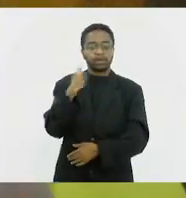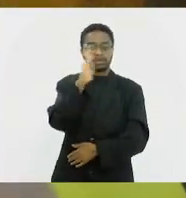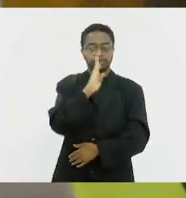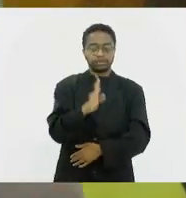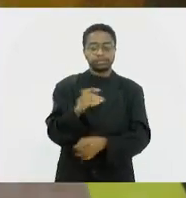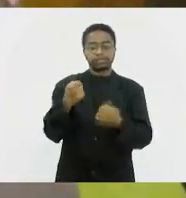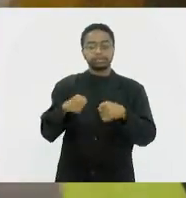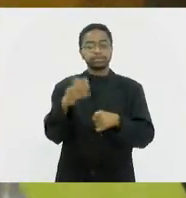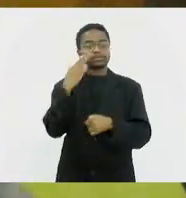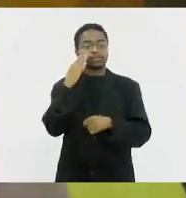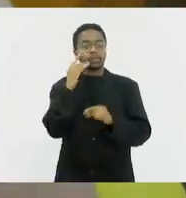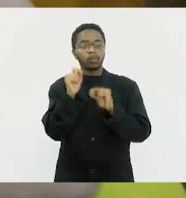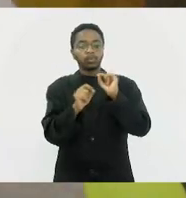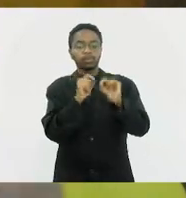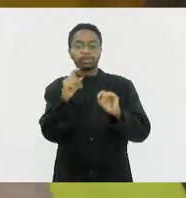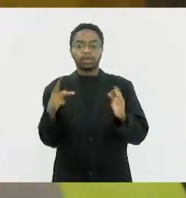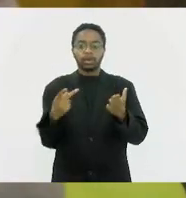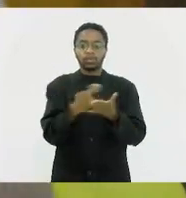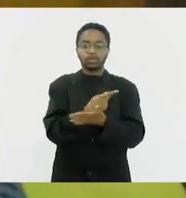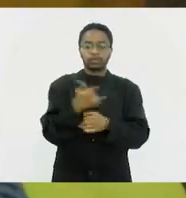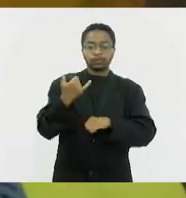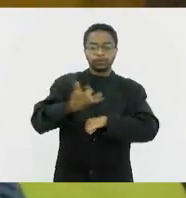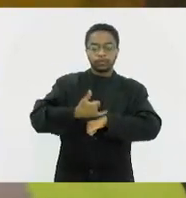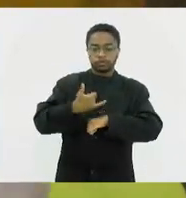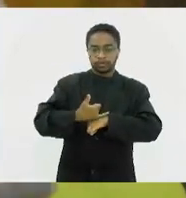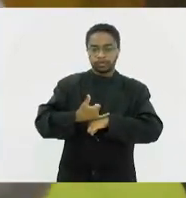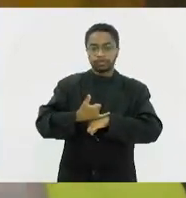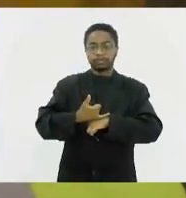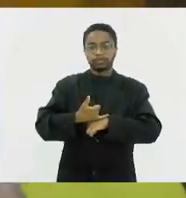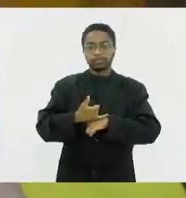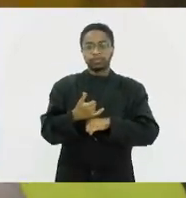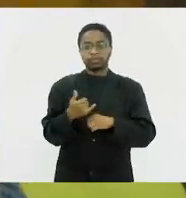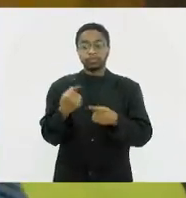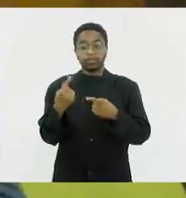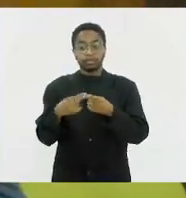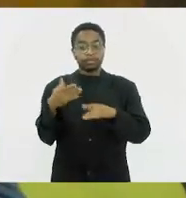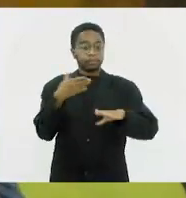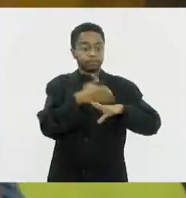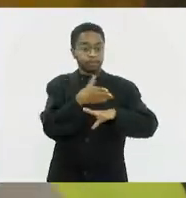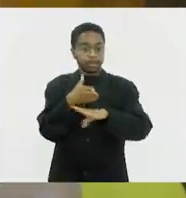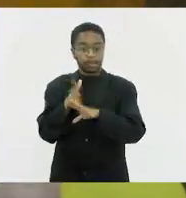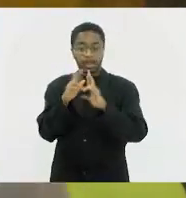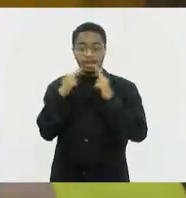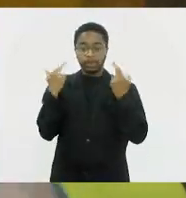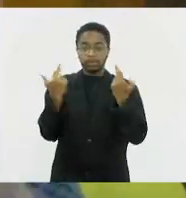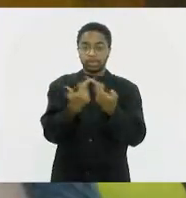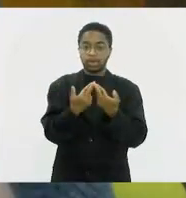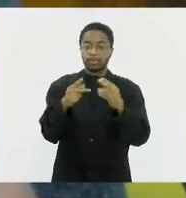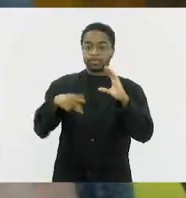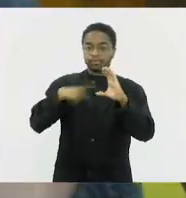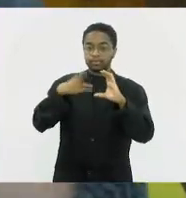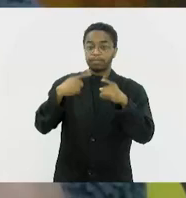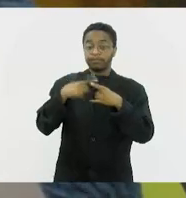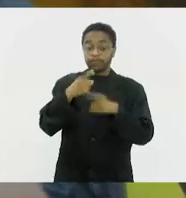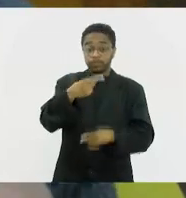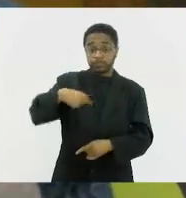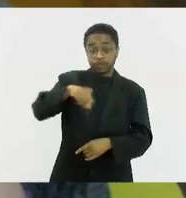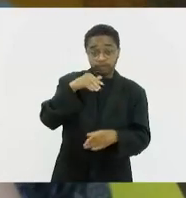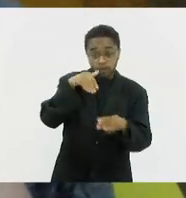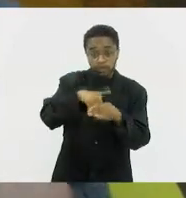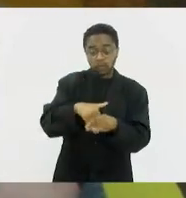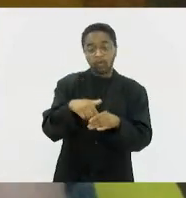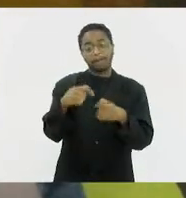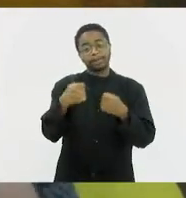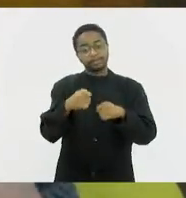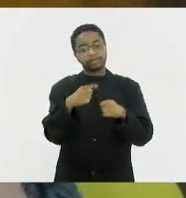saber o que está acontecendo em Volta Redonda. Vinha a reunião da Câmara, você votou, você tem